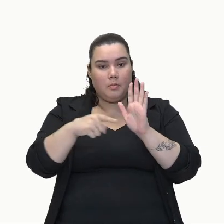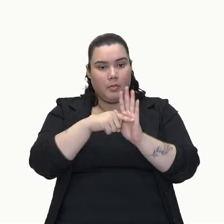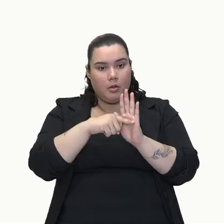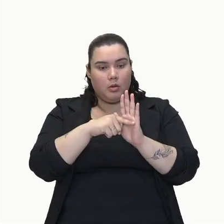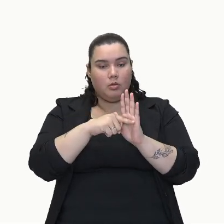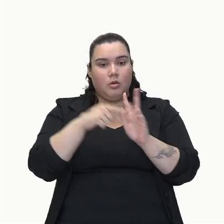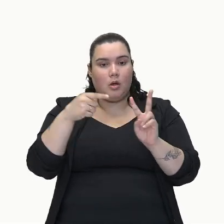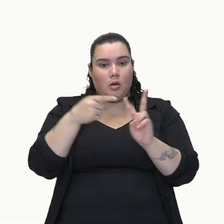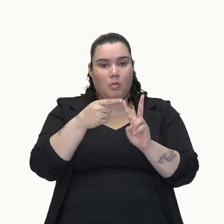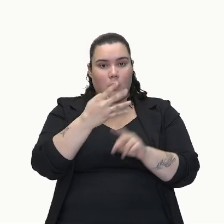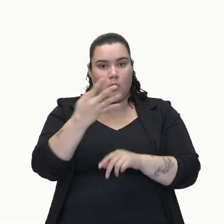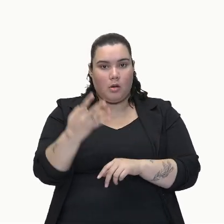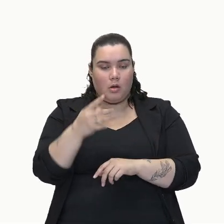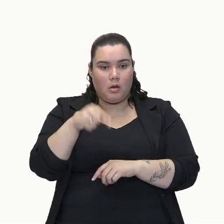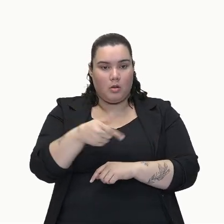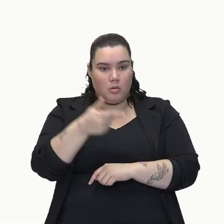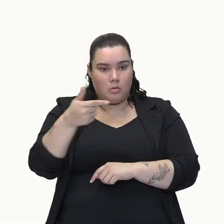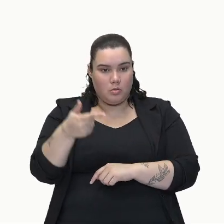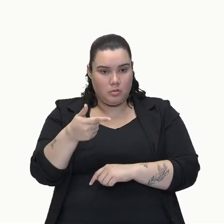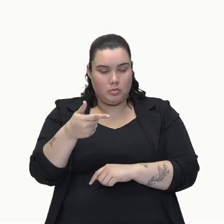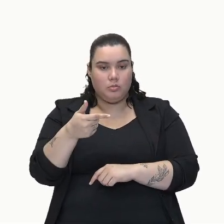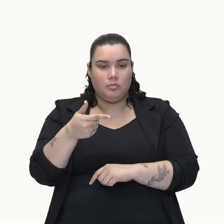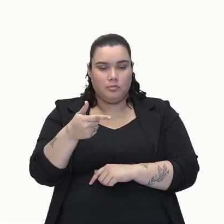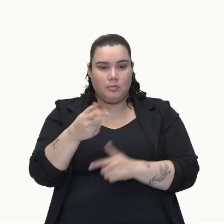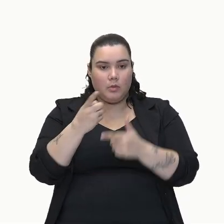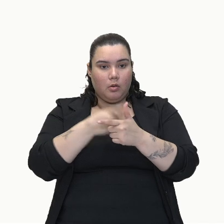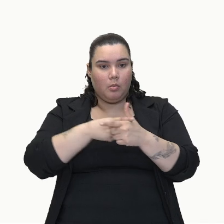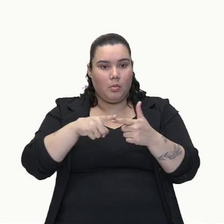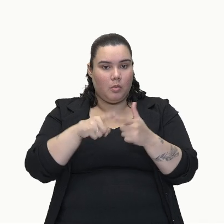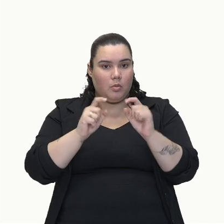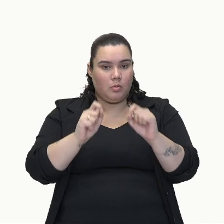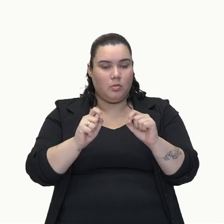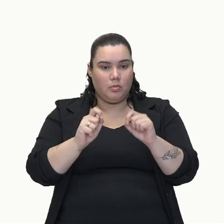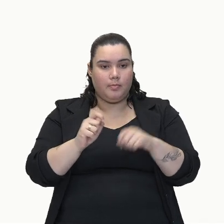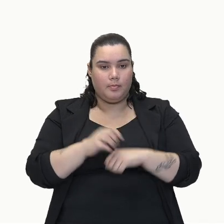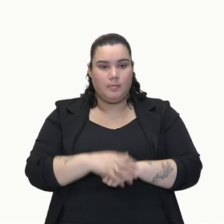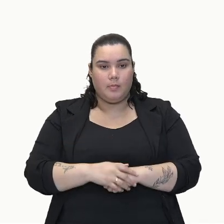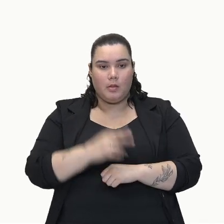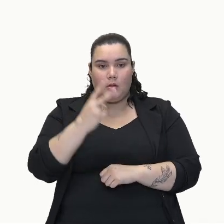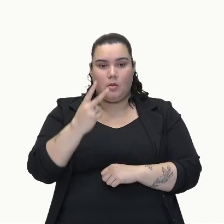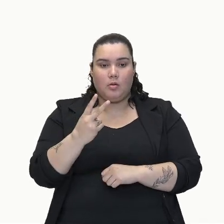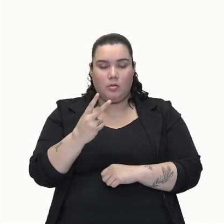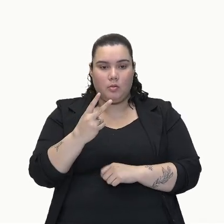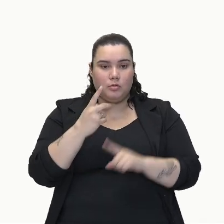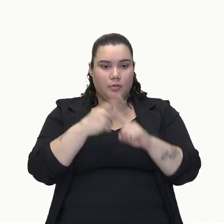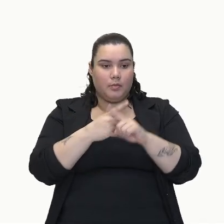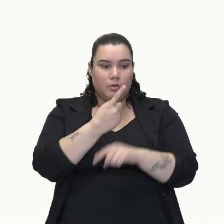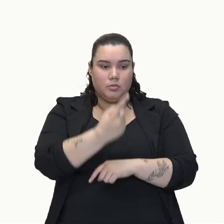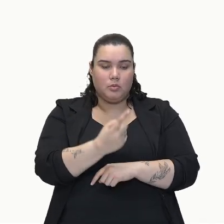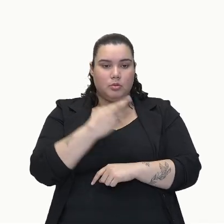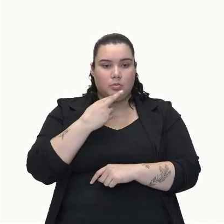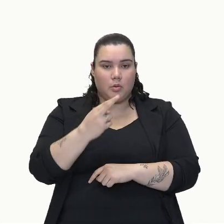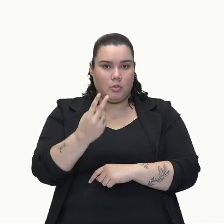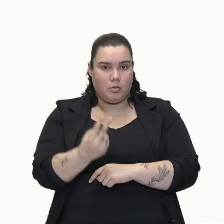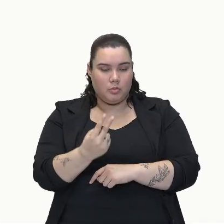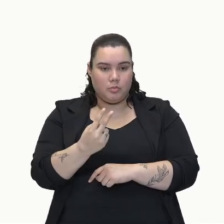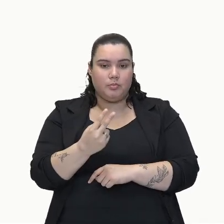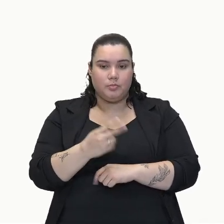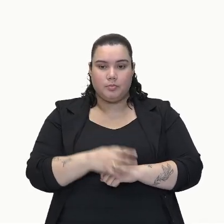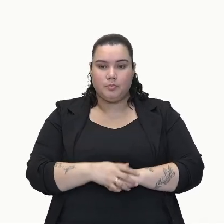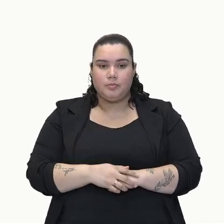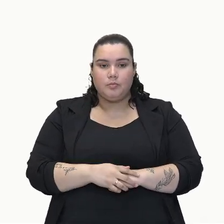raiz quadrada do 4, que é 2, dividido por 2 vezes 1, que é 2